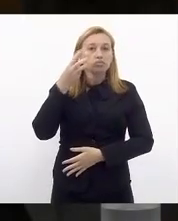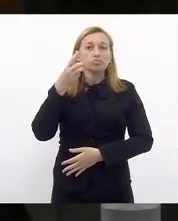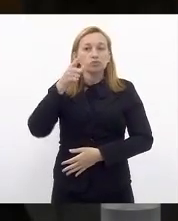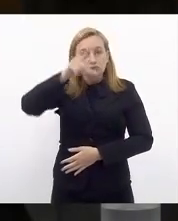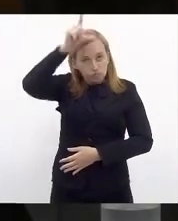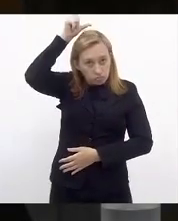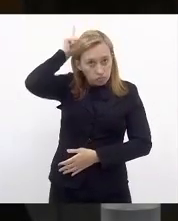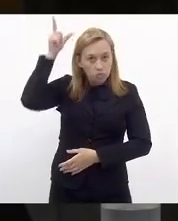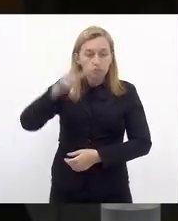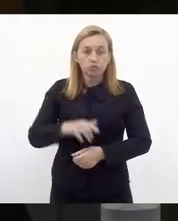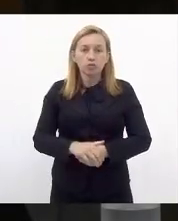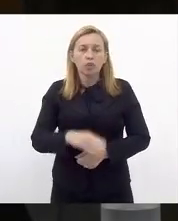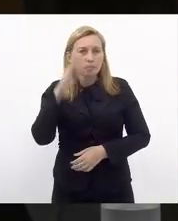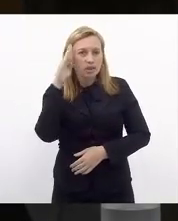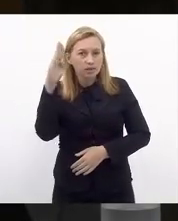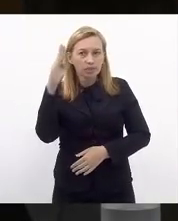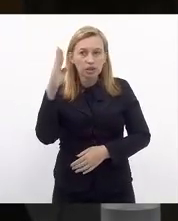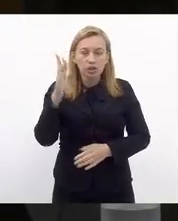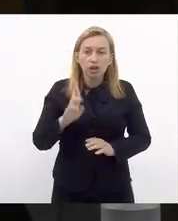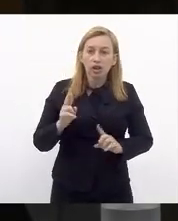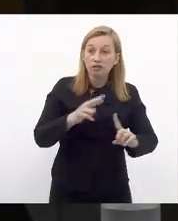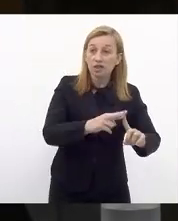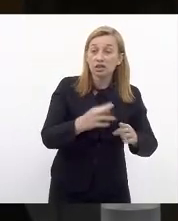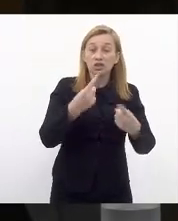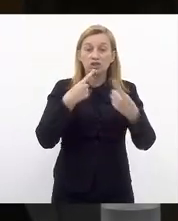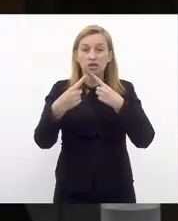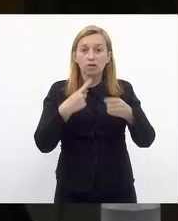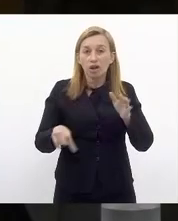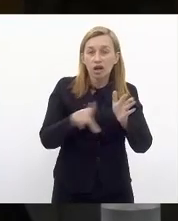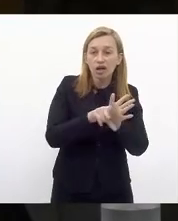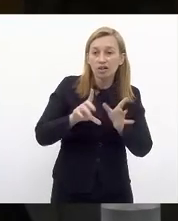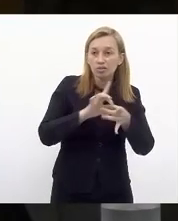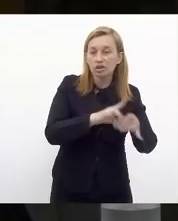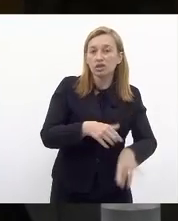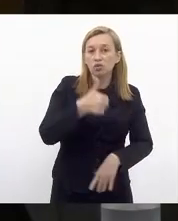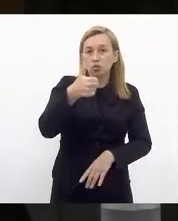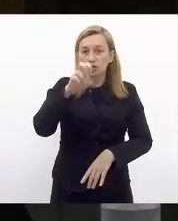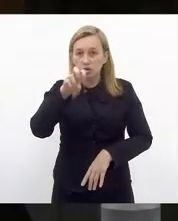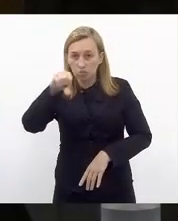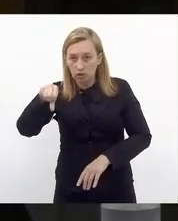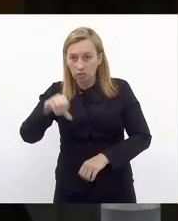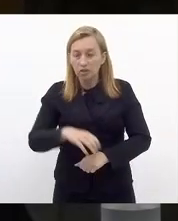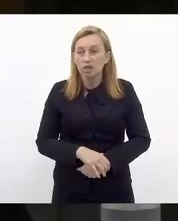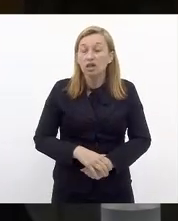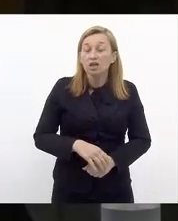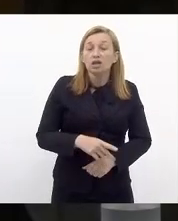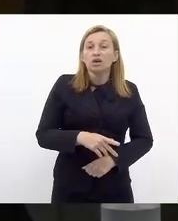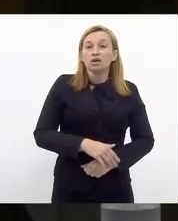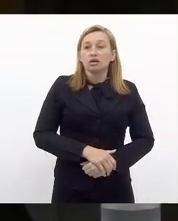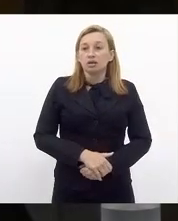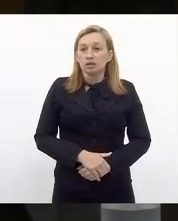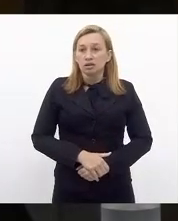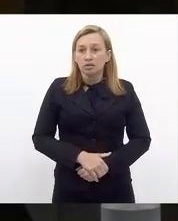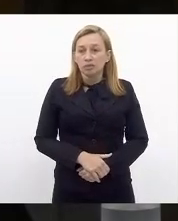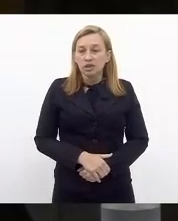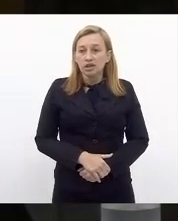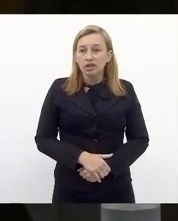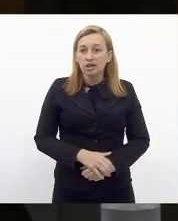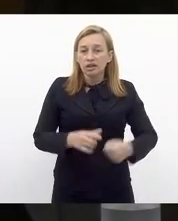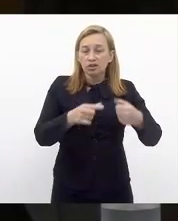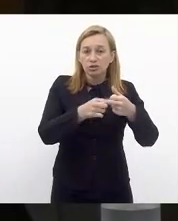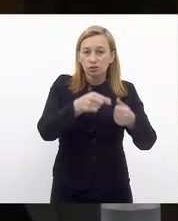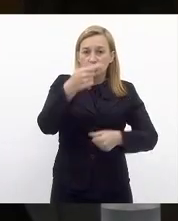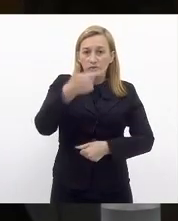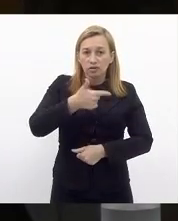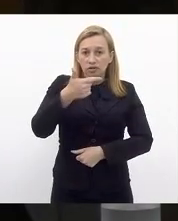de que a principal referência nesse debate a lei complementar 159 que diz o seu artigo